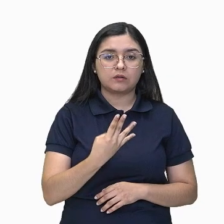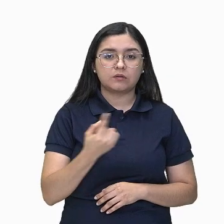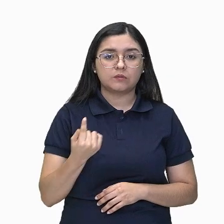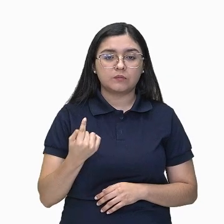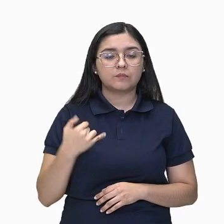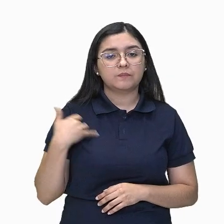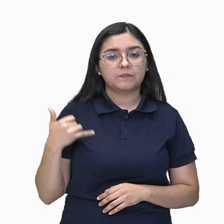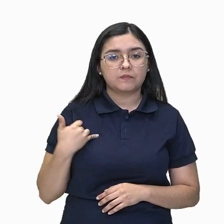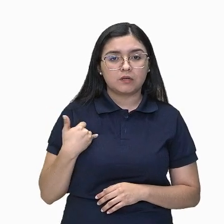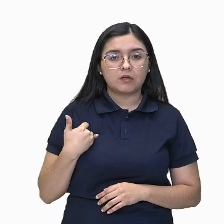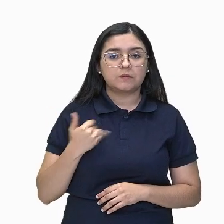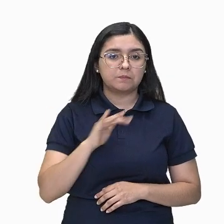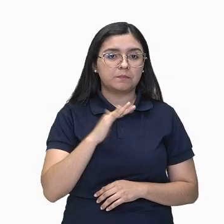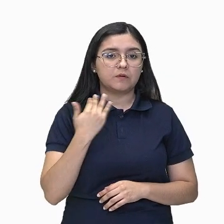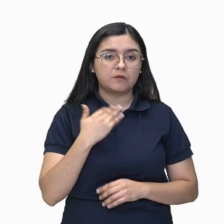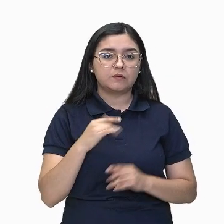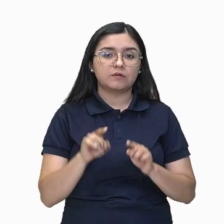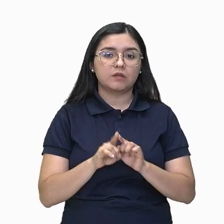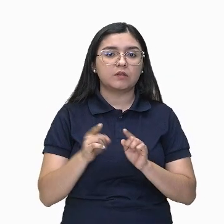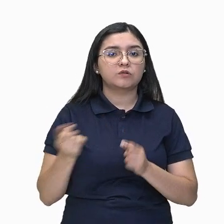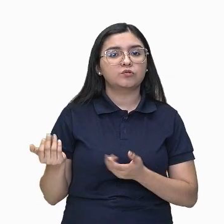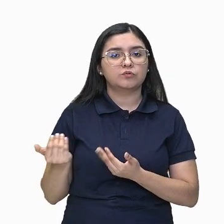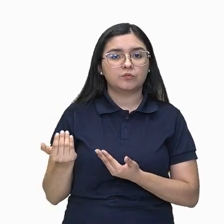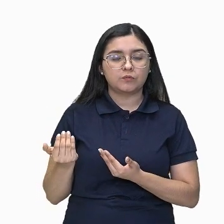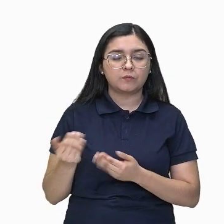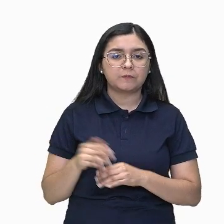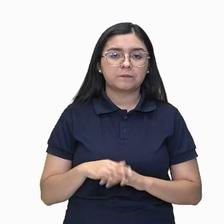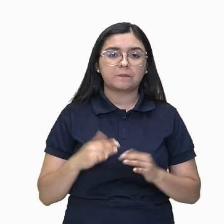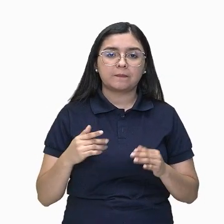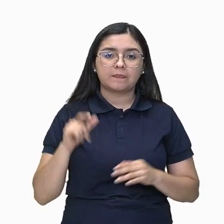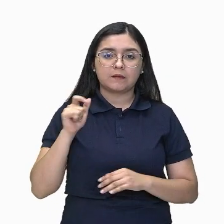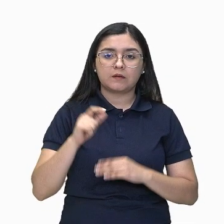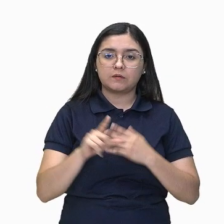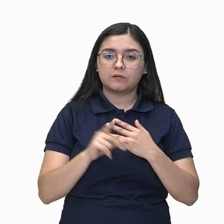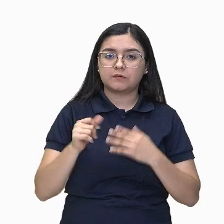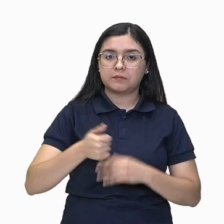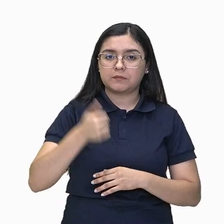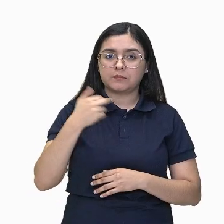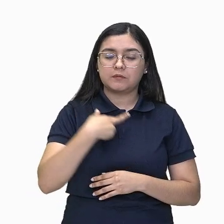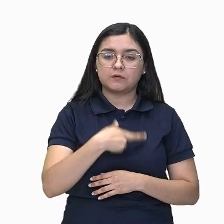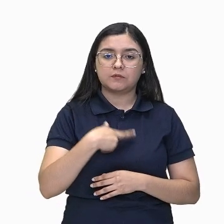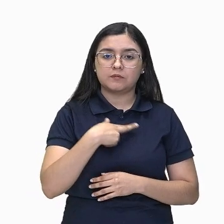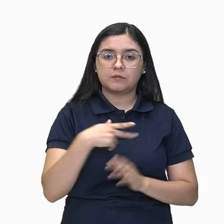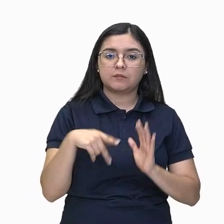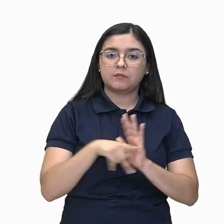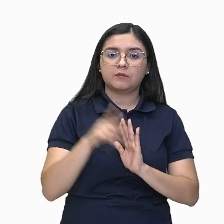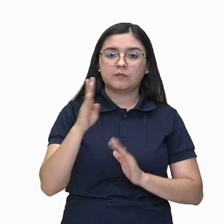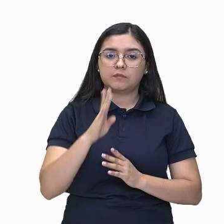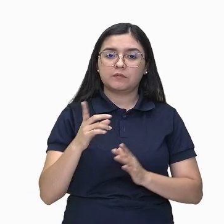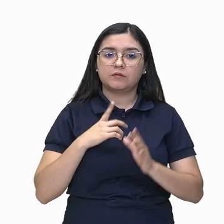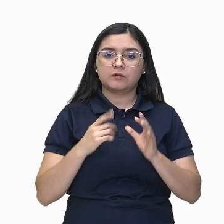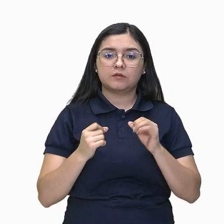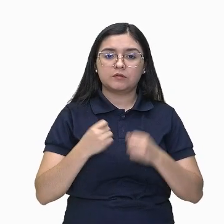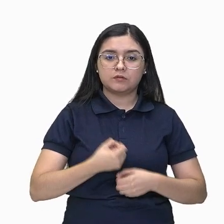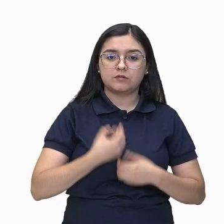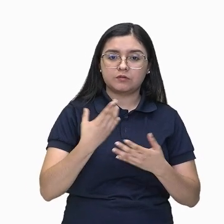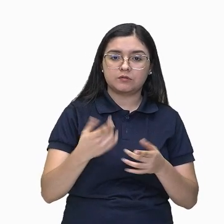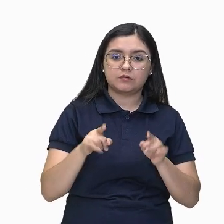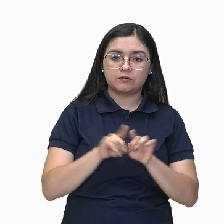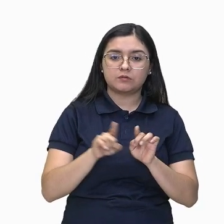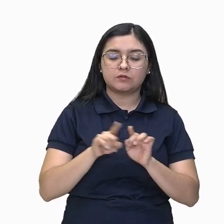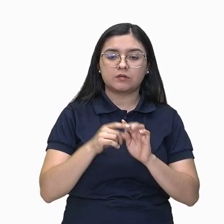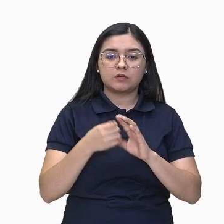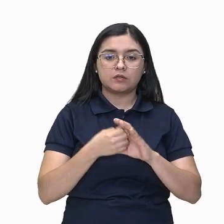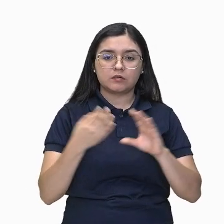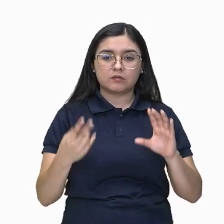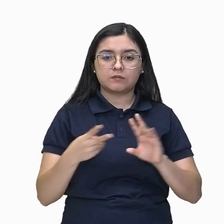41 anos de idade, ainda muito novo. É um autor da primeira geração do romantismo brasileiro, escreveu poemas de caráter indianista, né,